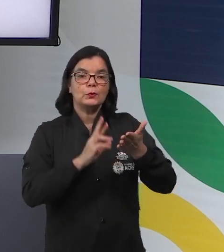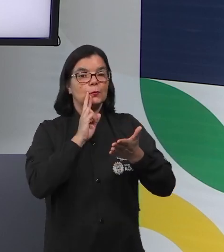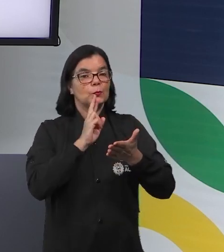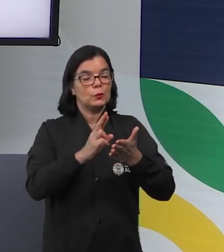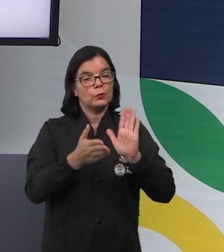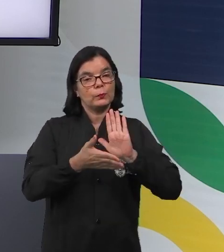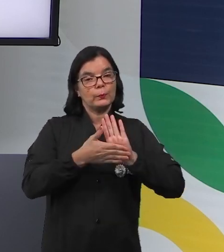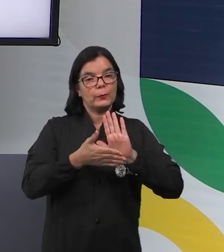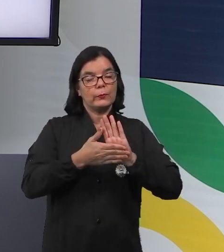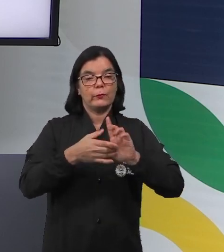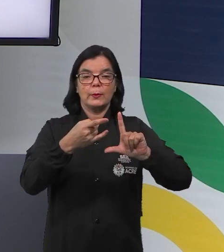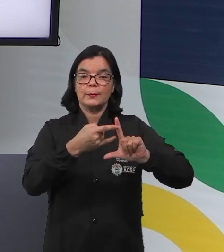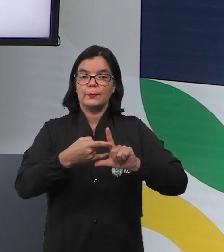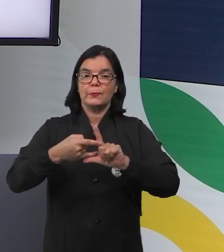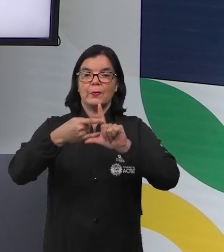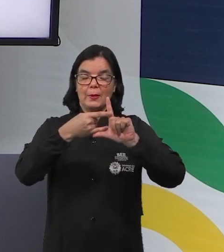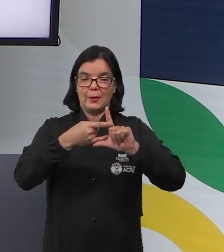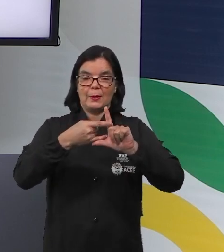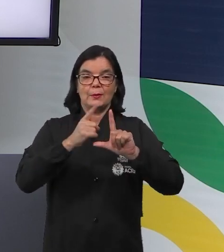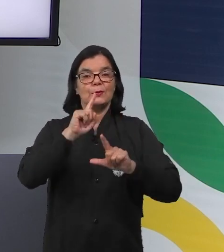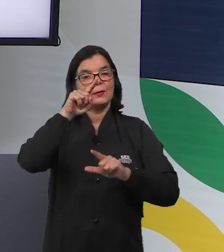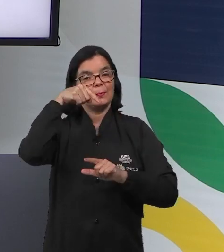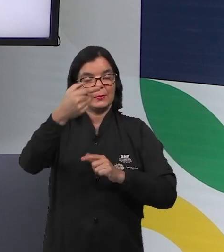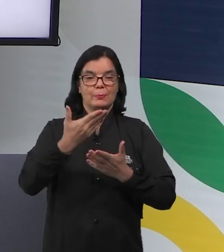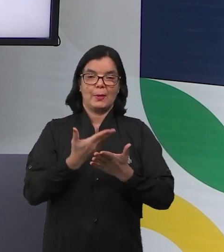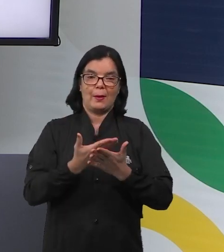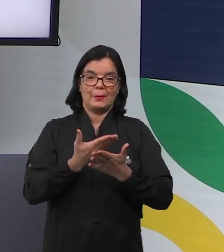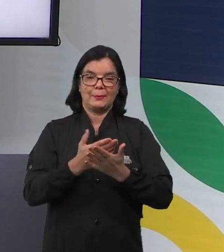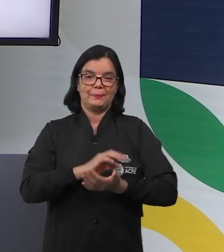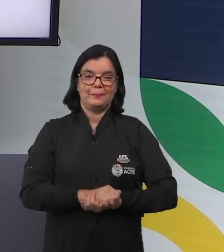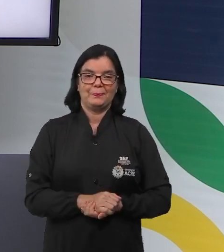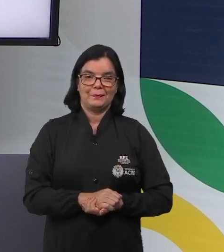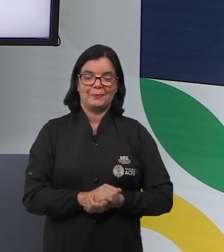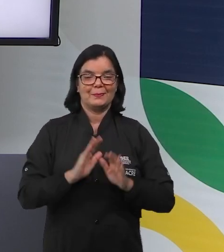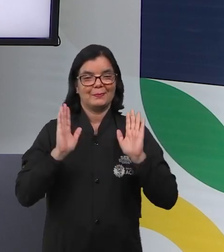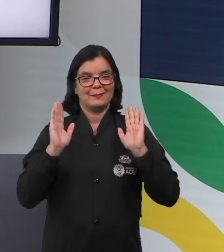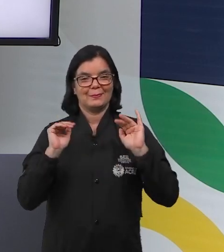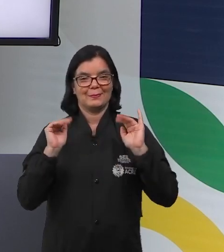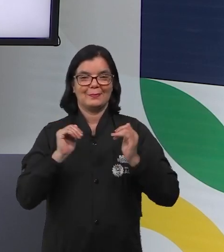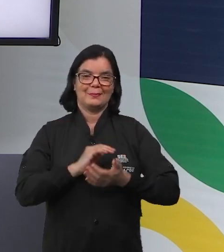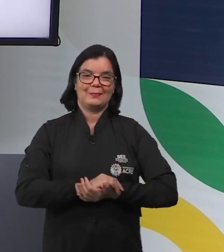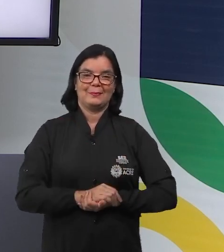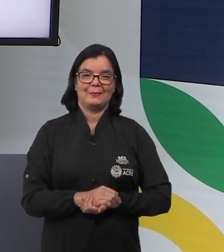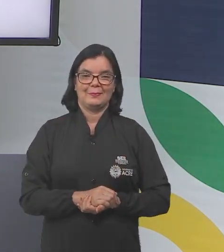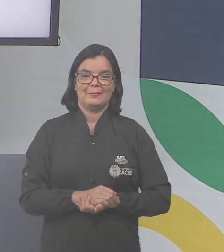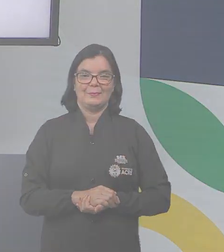atividades propostas na plataforma e nos encontramos na próxima aula. Até mais!